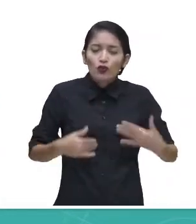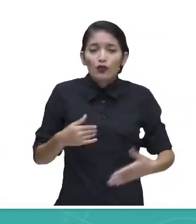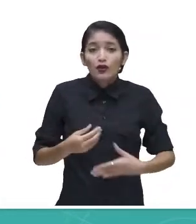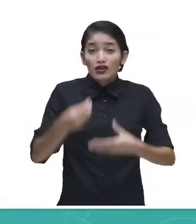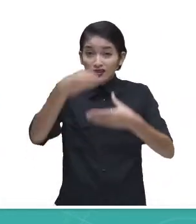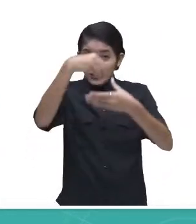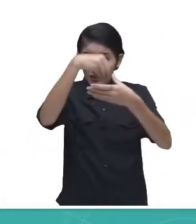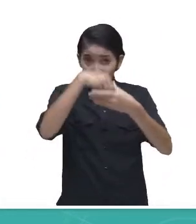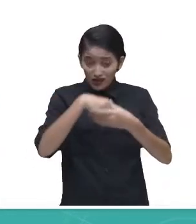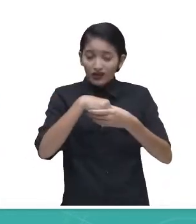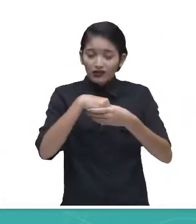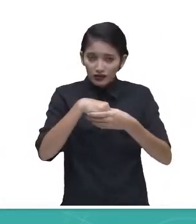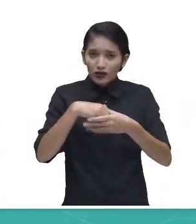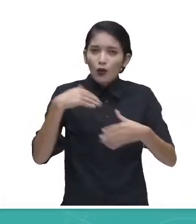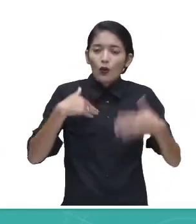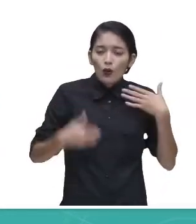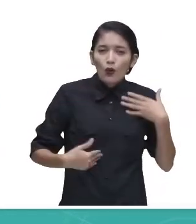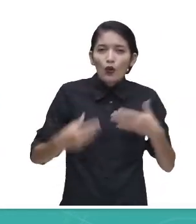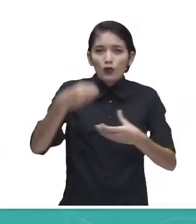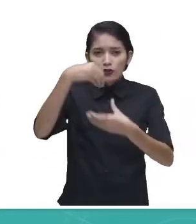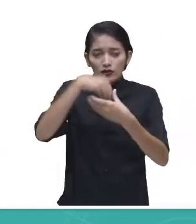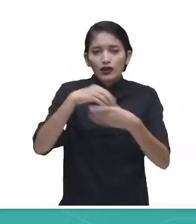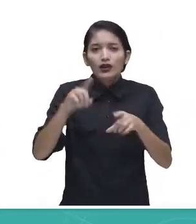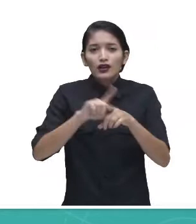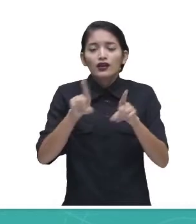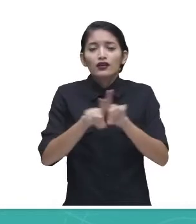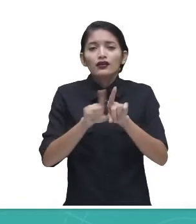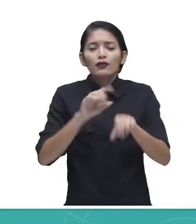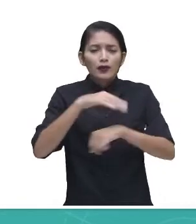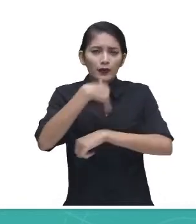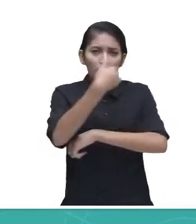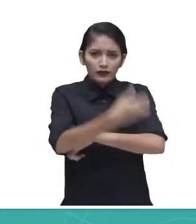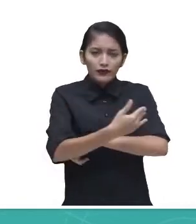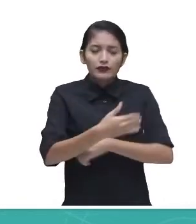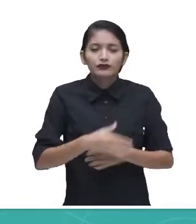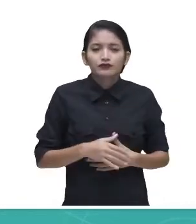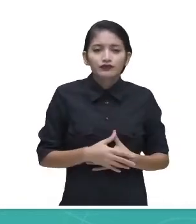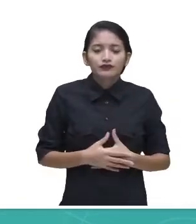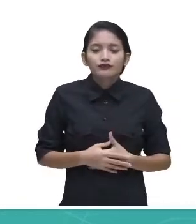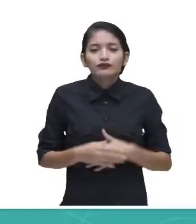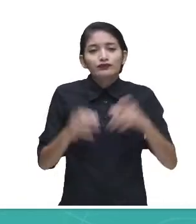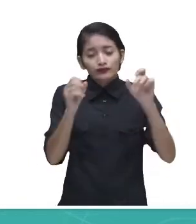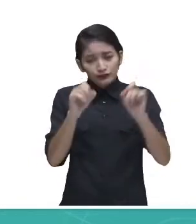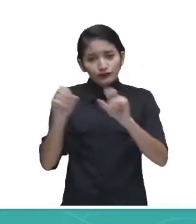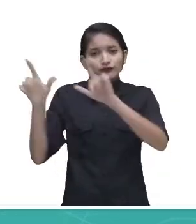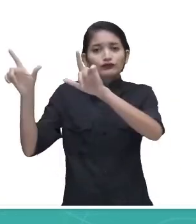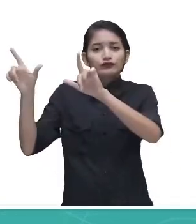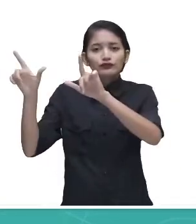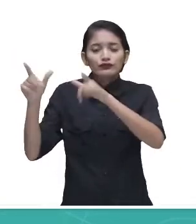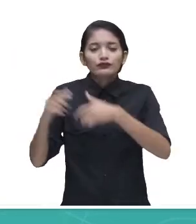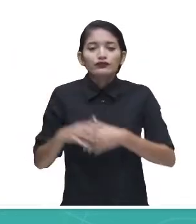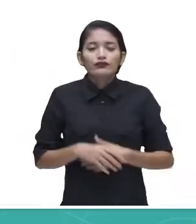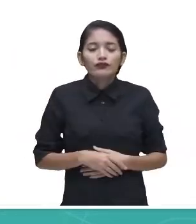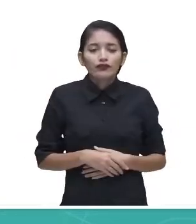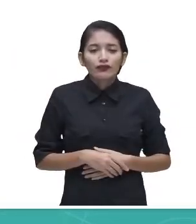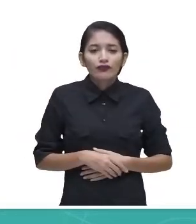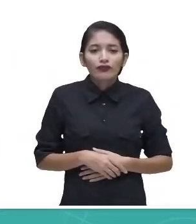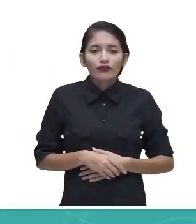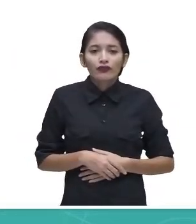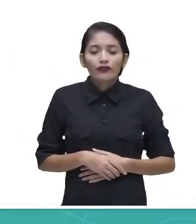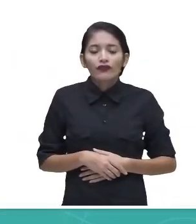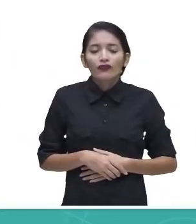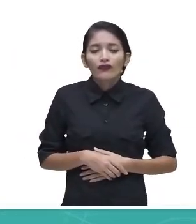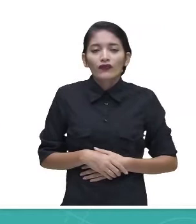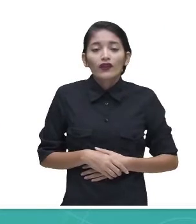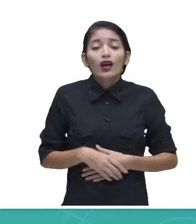dentro e por fora. Vamos lá na nossa próxima cartela. A gente traz para vocês aí o corpo com